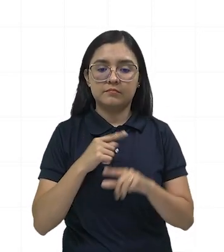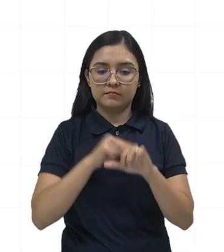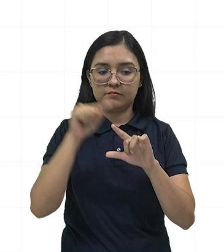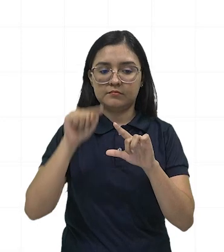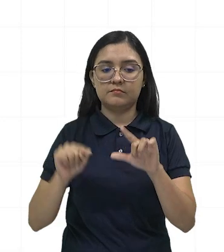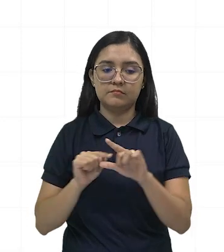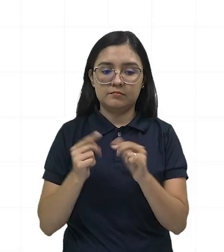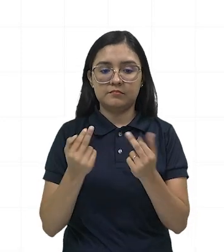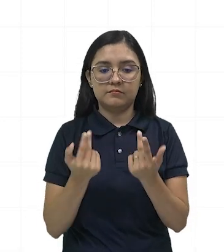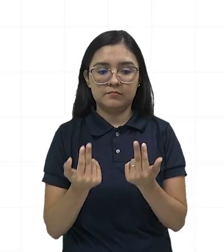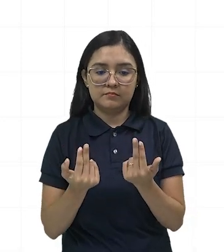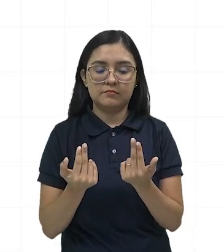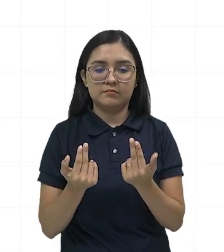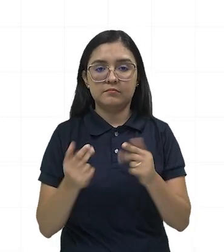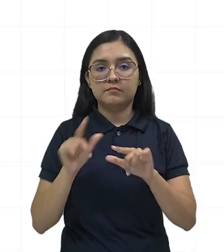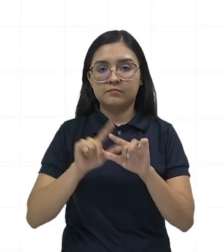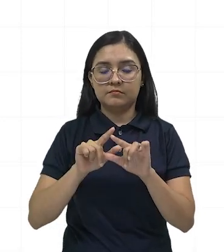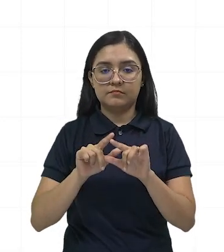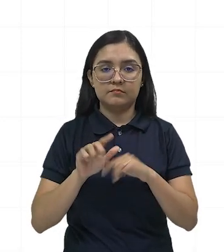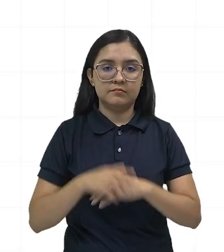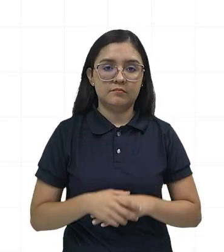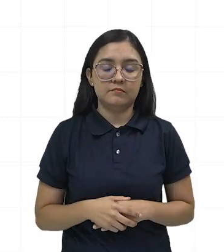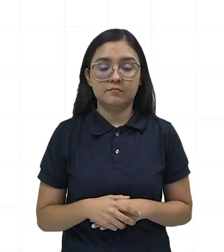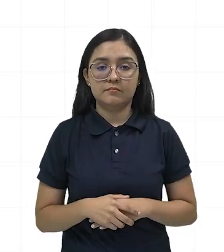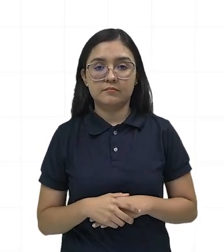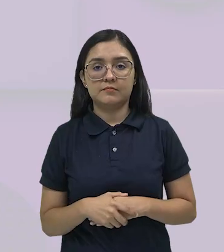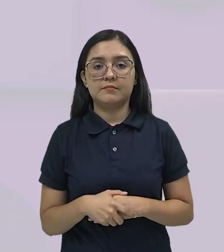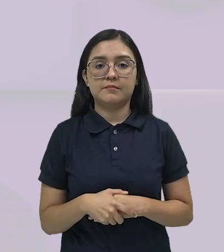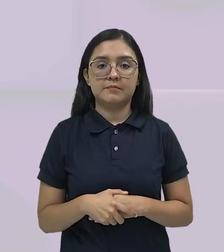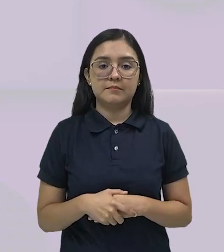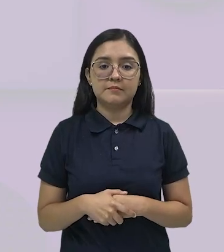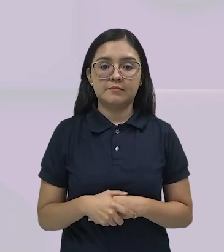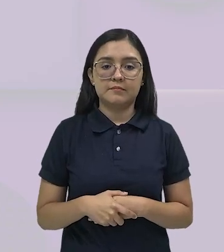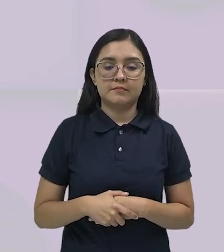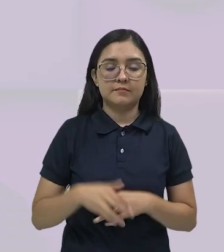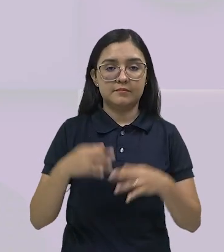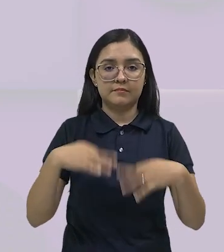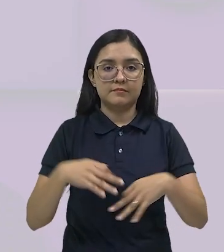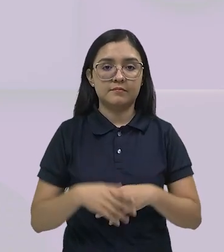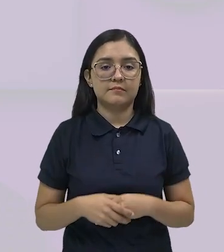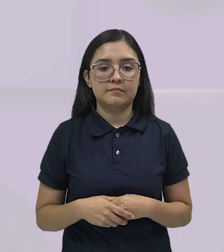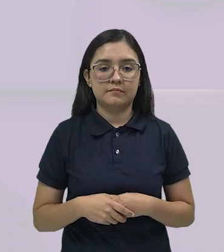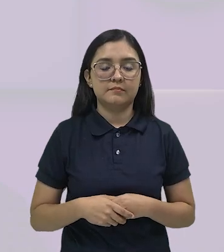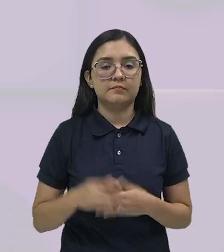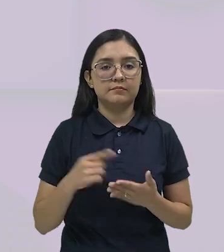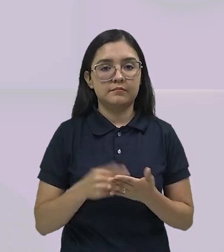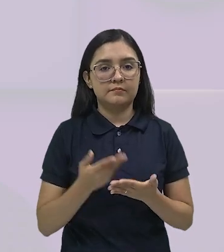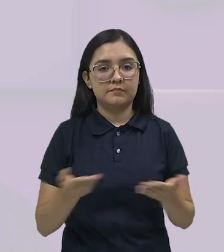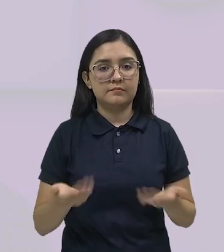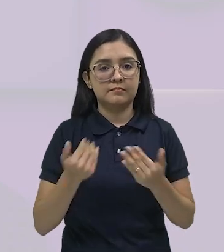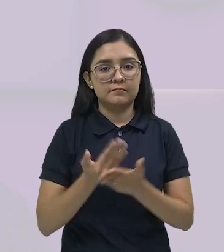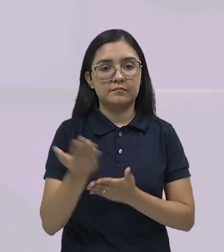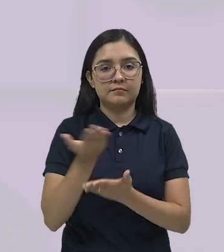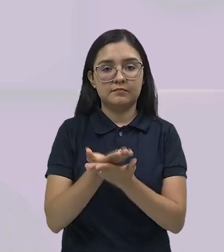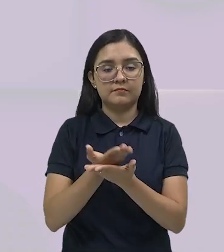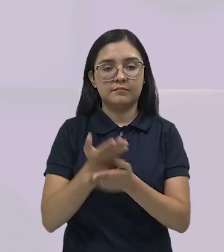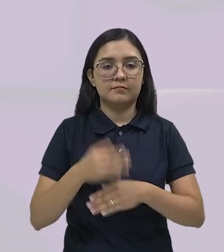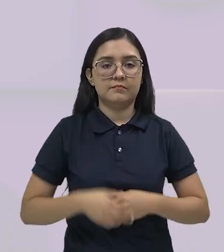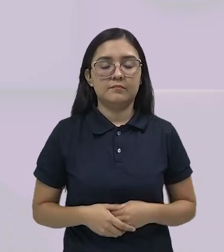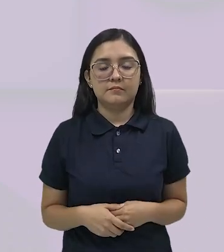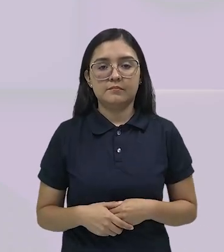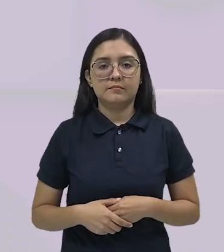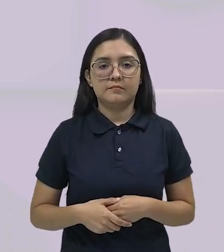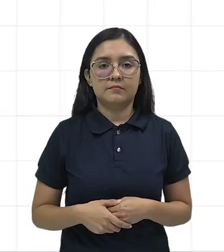utilizando a congruência e semelhança de triângulos. Muito bem, então eu te convido agora, venha para a